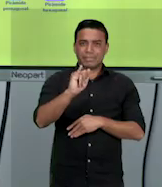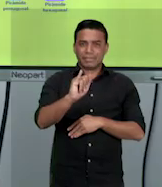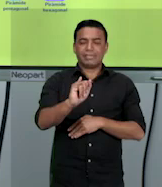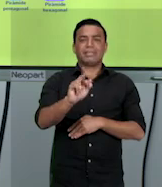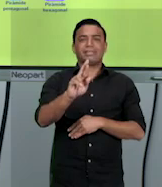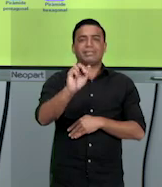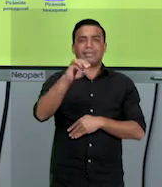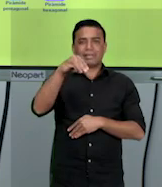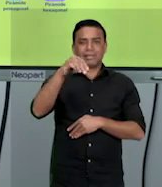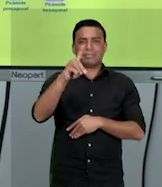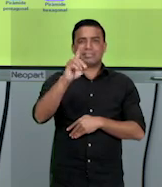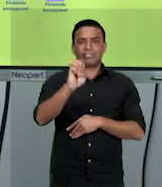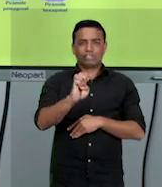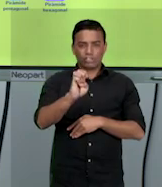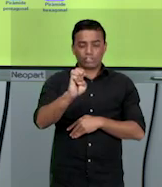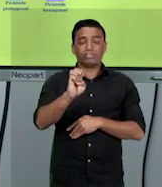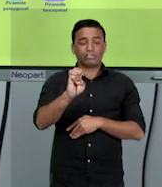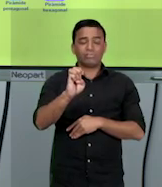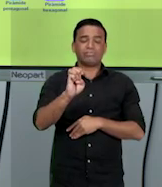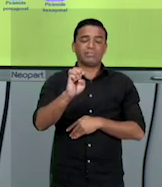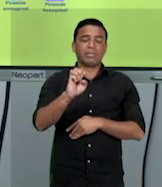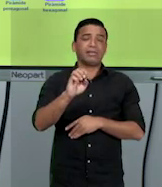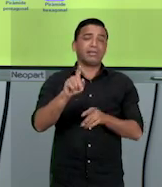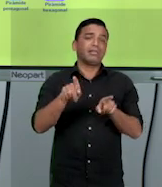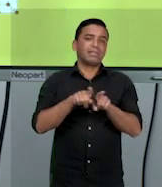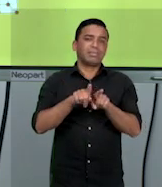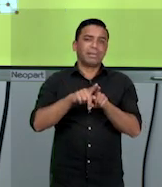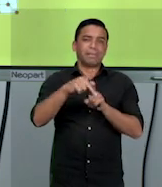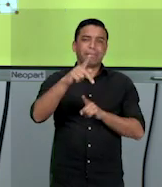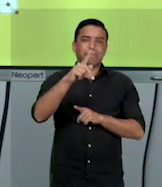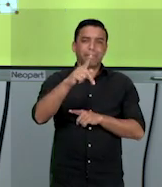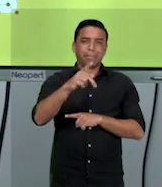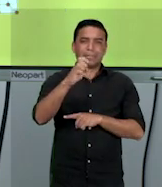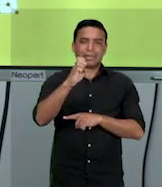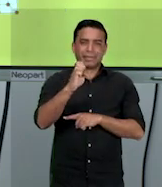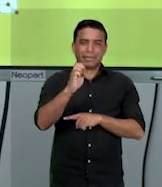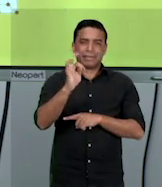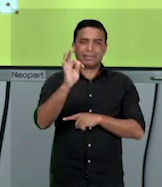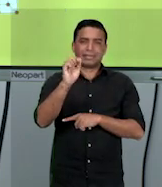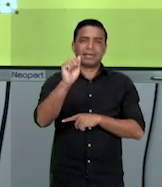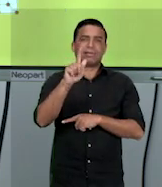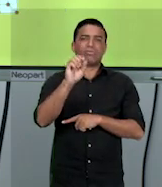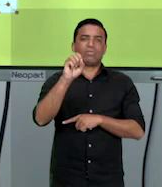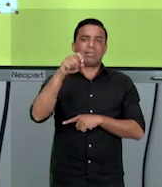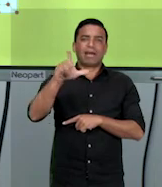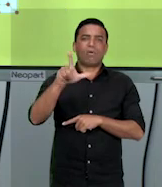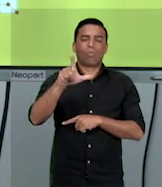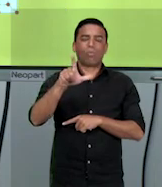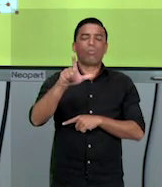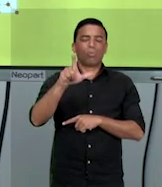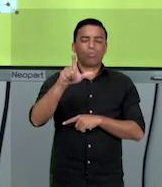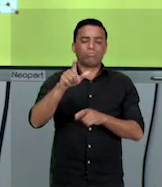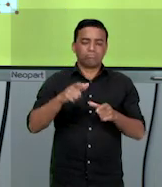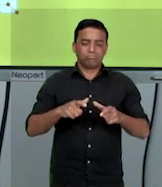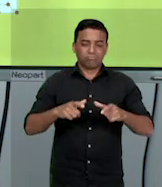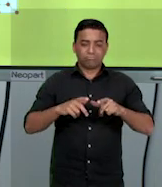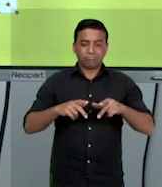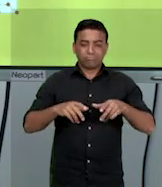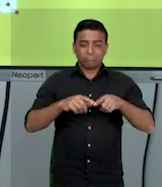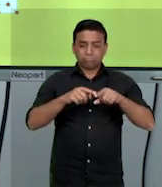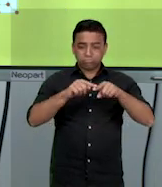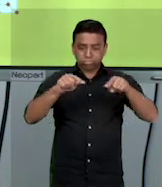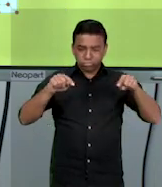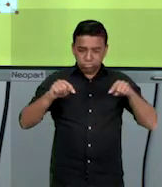pentagonal, polígono é o pentágono, ok? E nós vamos falar muito de